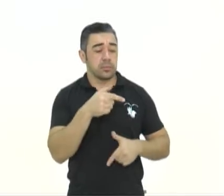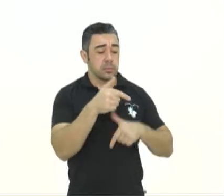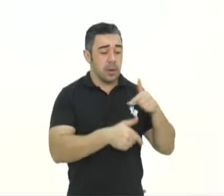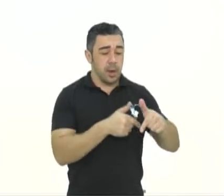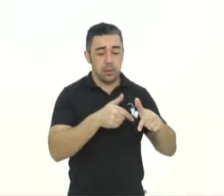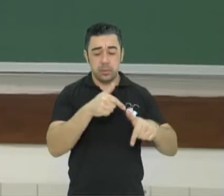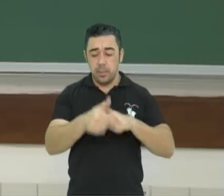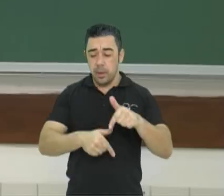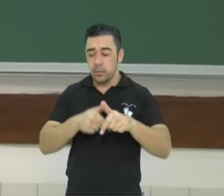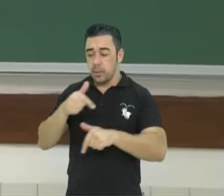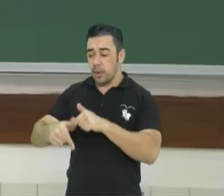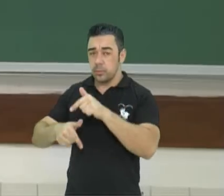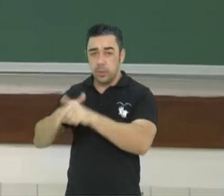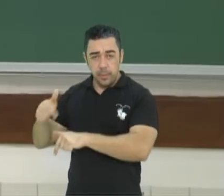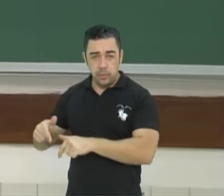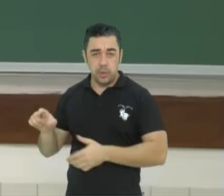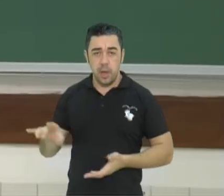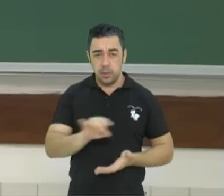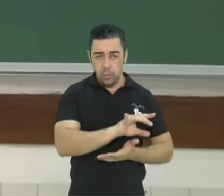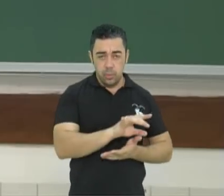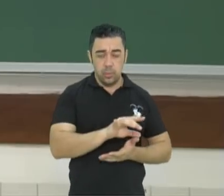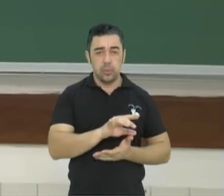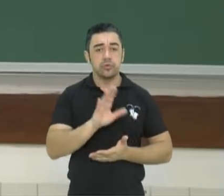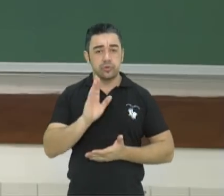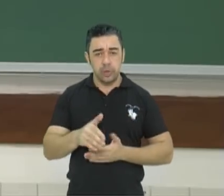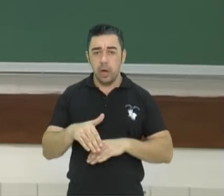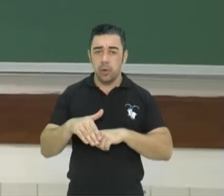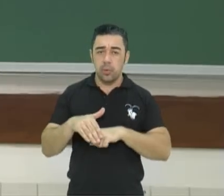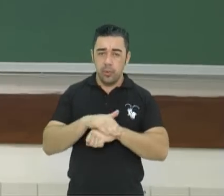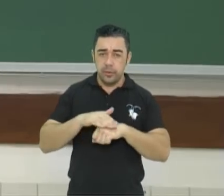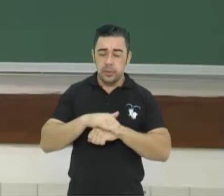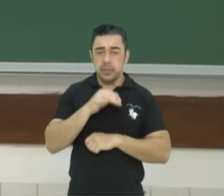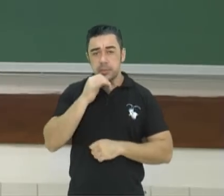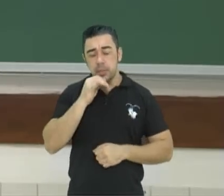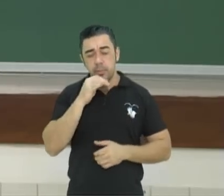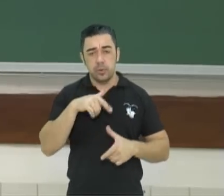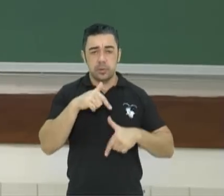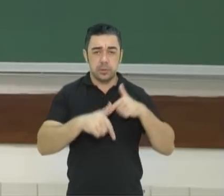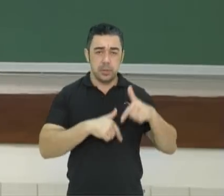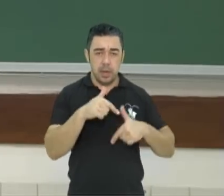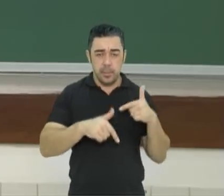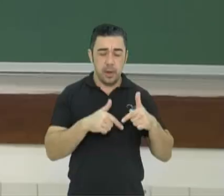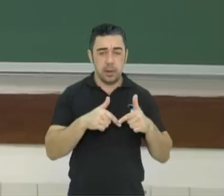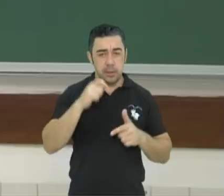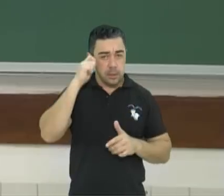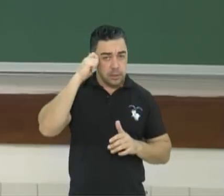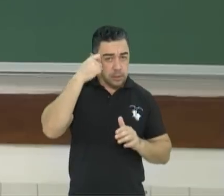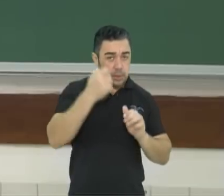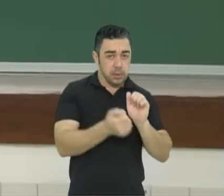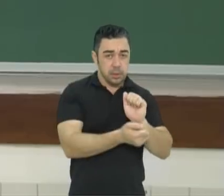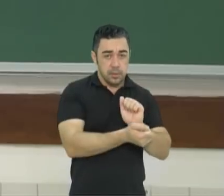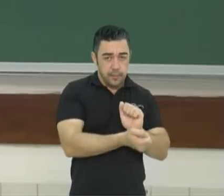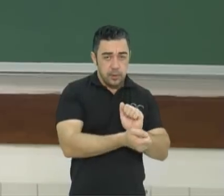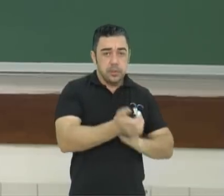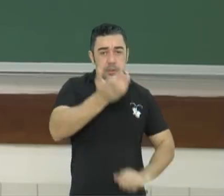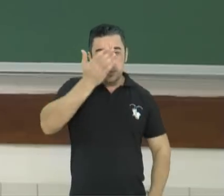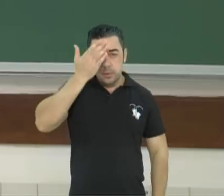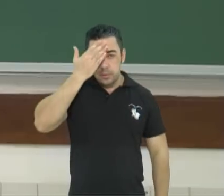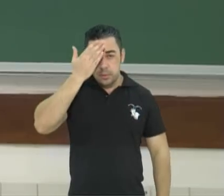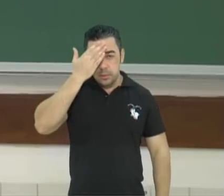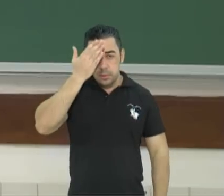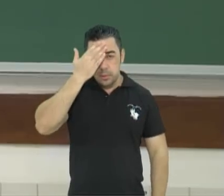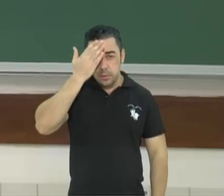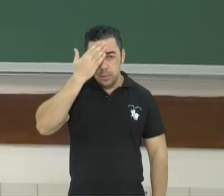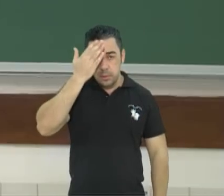escravos realizavam aqui no Brasil, como a gente acabou de discutir, Se ele era um trabalhador, um escravo, que ele dominava os